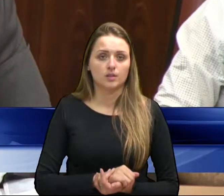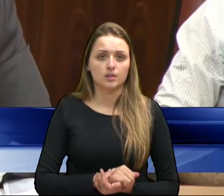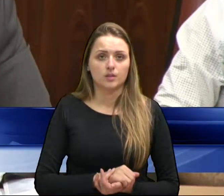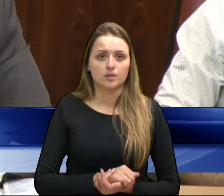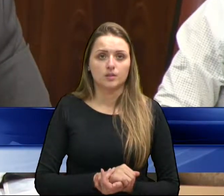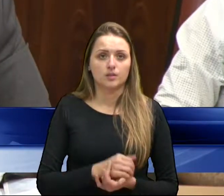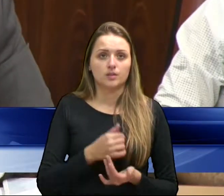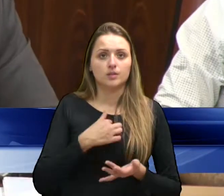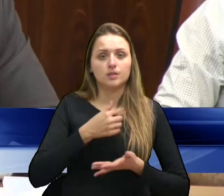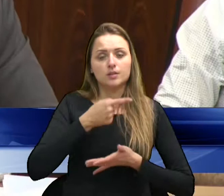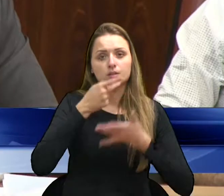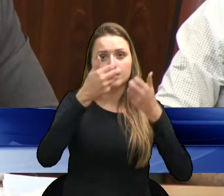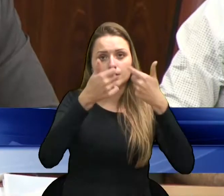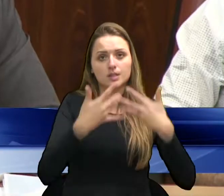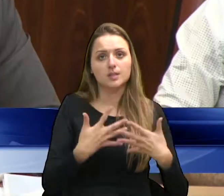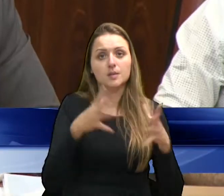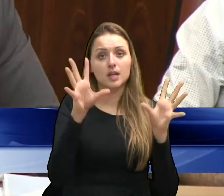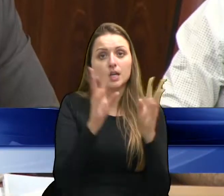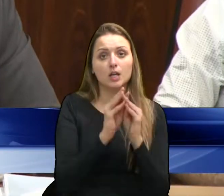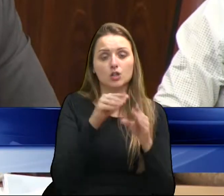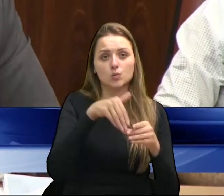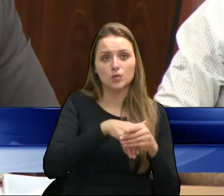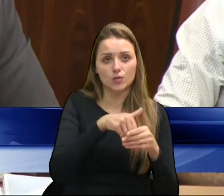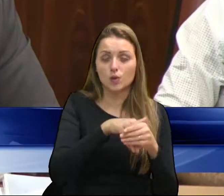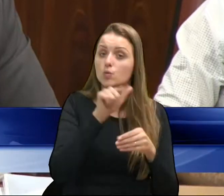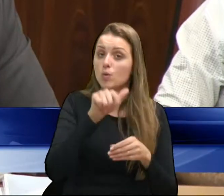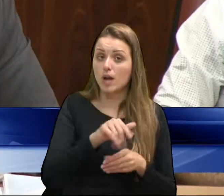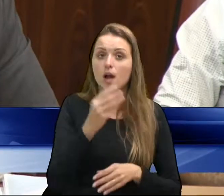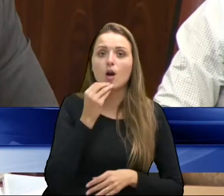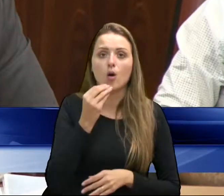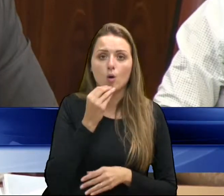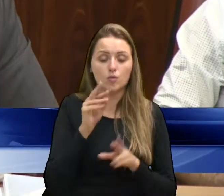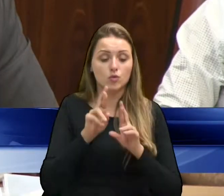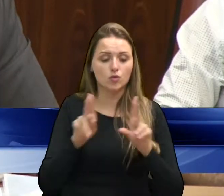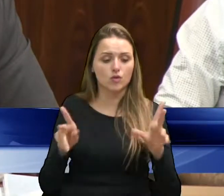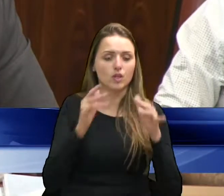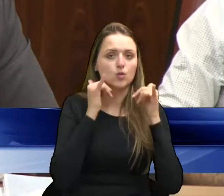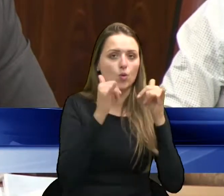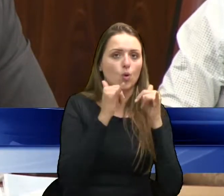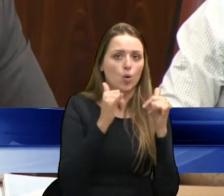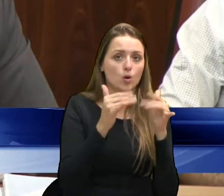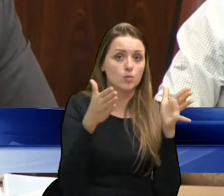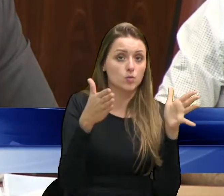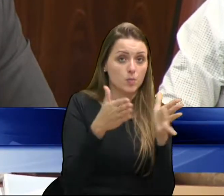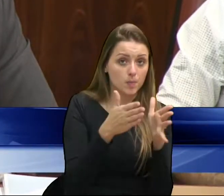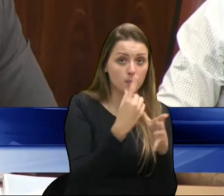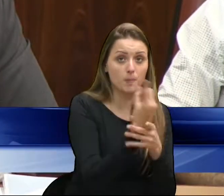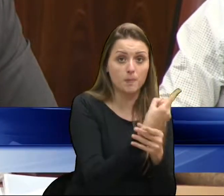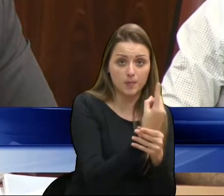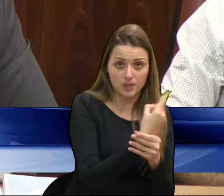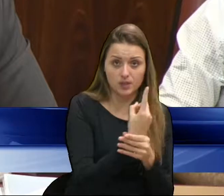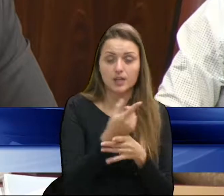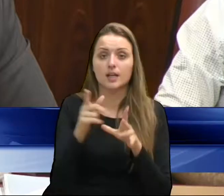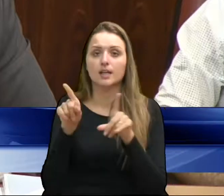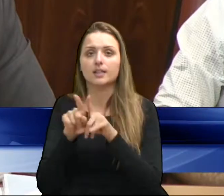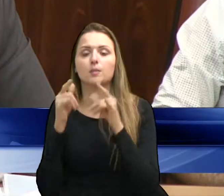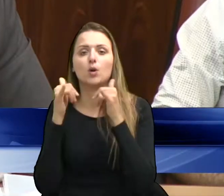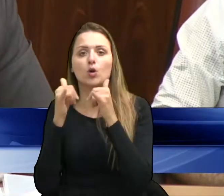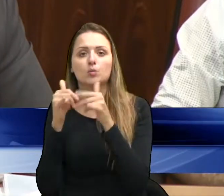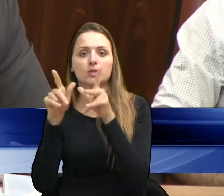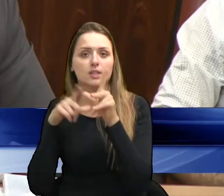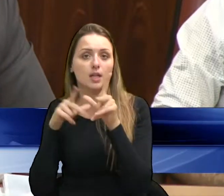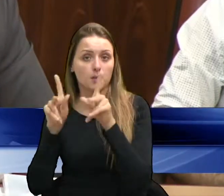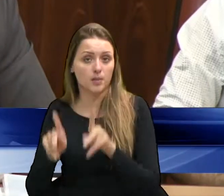traduz seu voto no seguinte sentido: é nítida a diferença entre transporte coletivo de passageiros e transporte de pessoas.